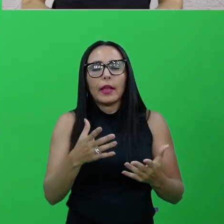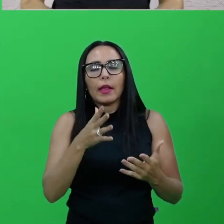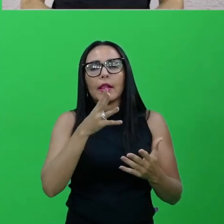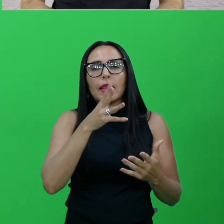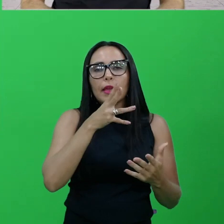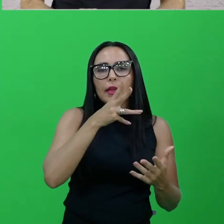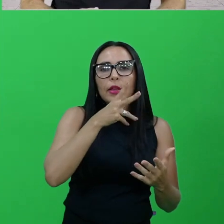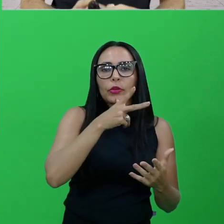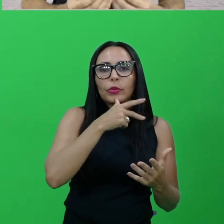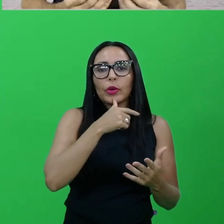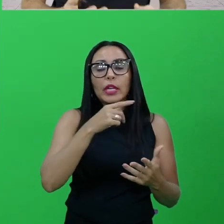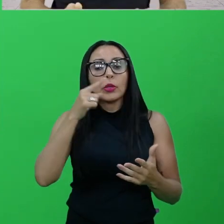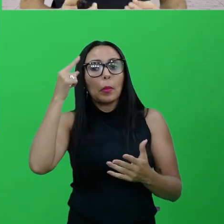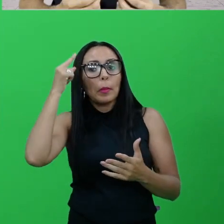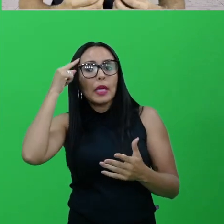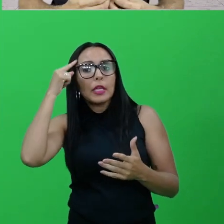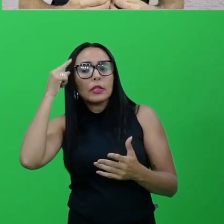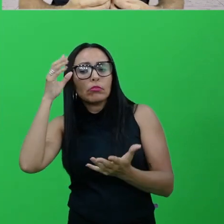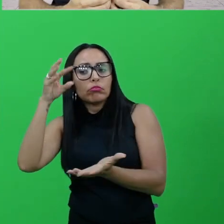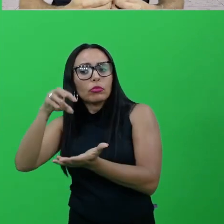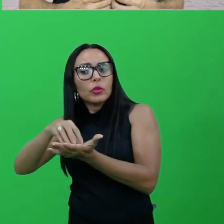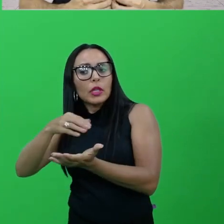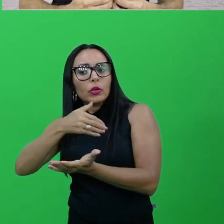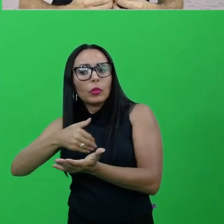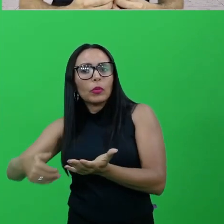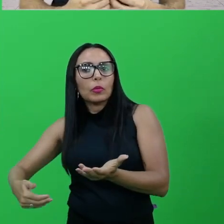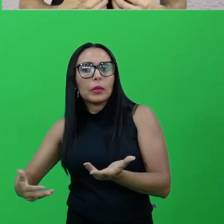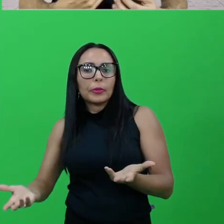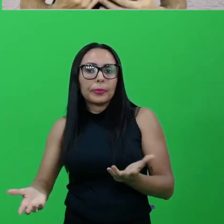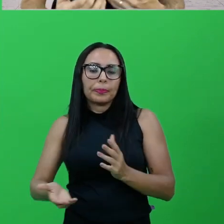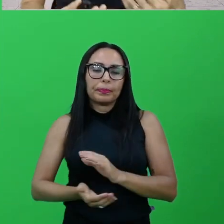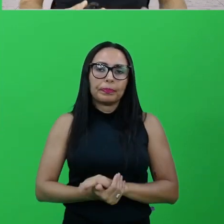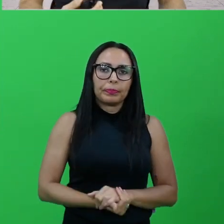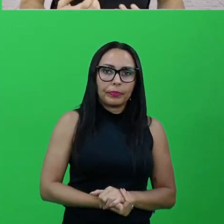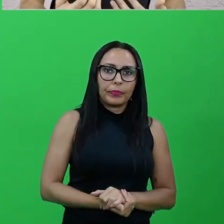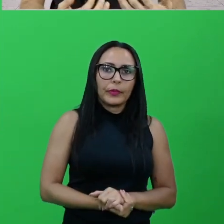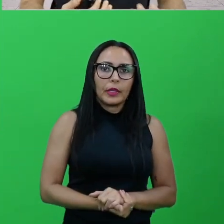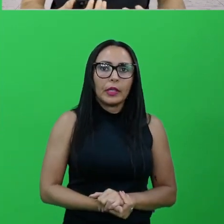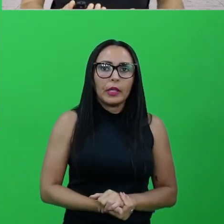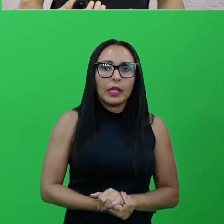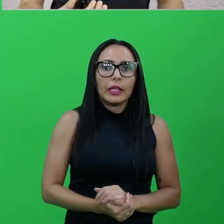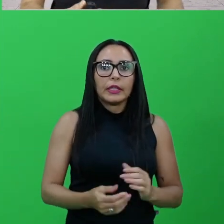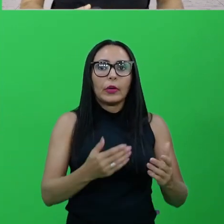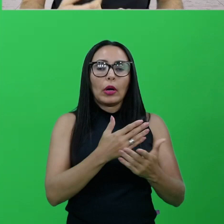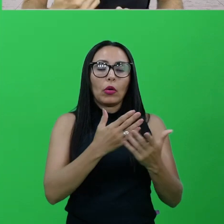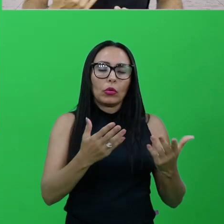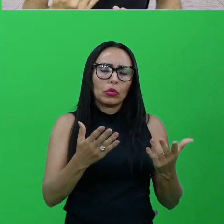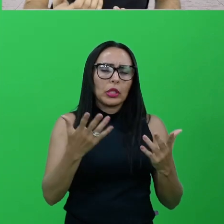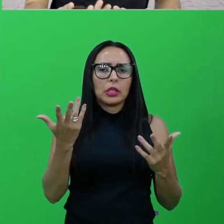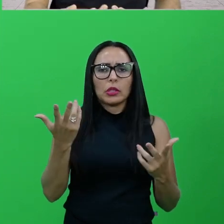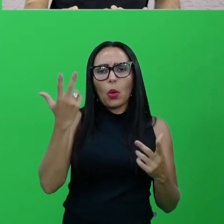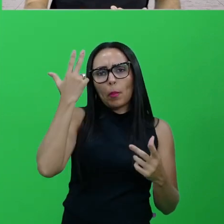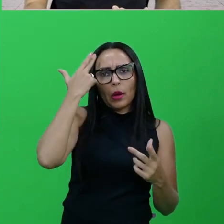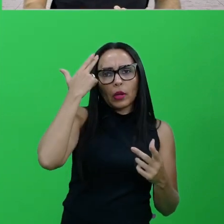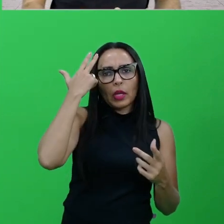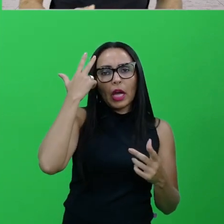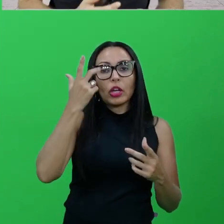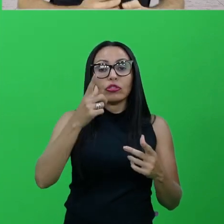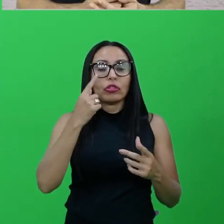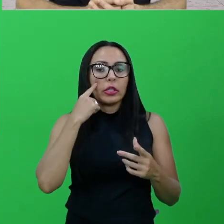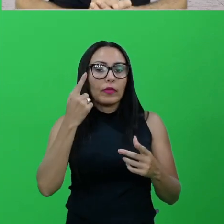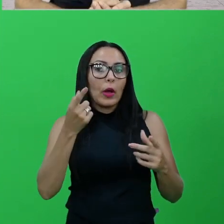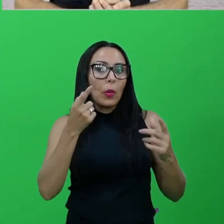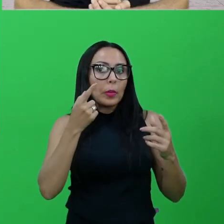imagine no setor público. Então o documento nos chama a atenção para isso. É algo que, com naturalidade, a gente vai